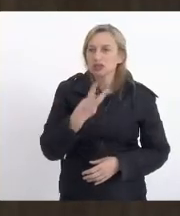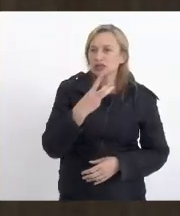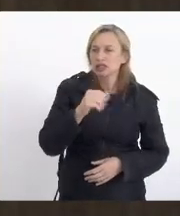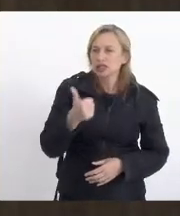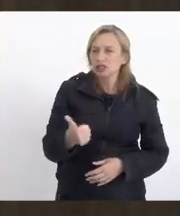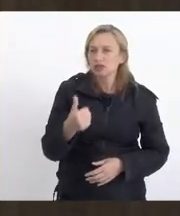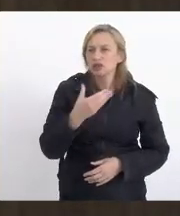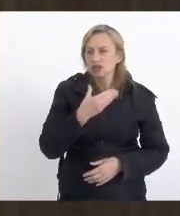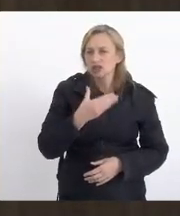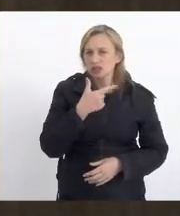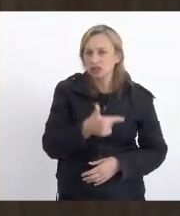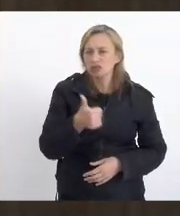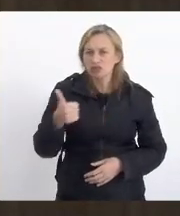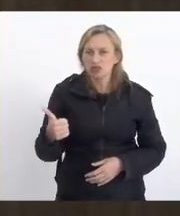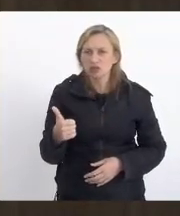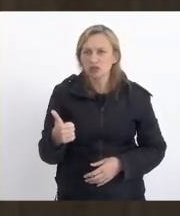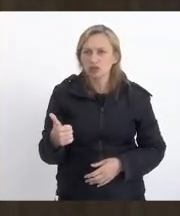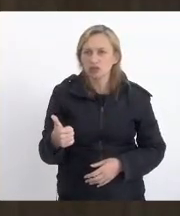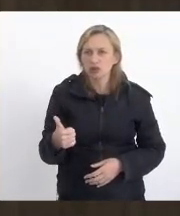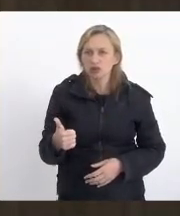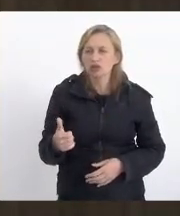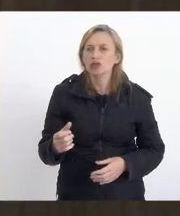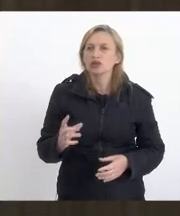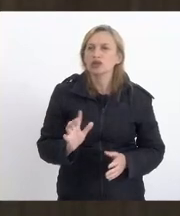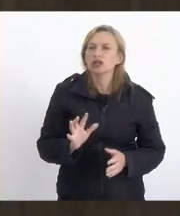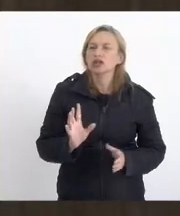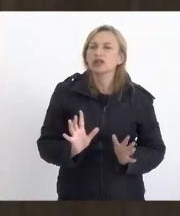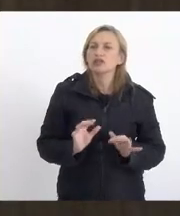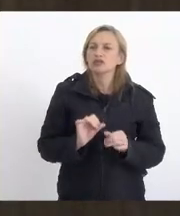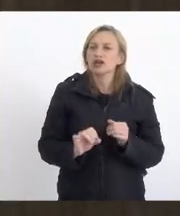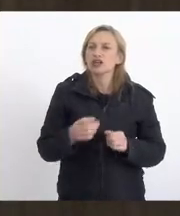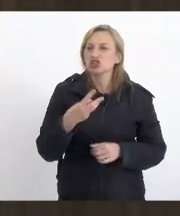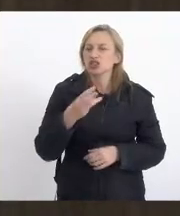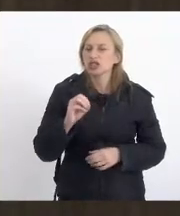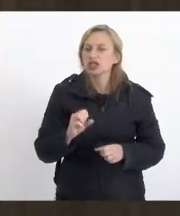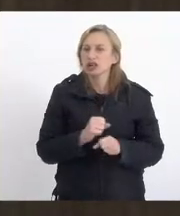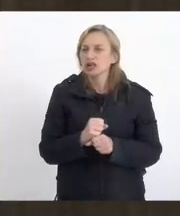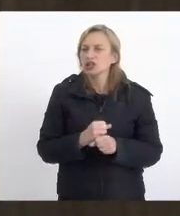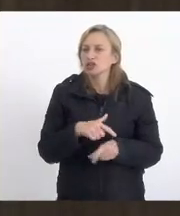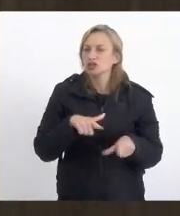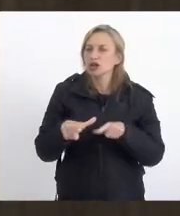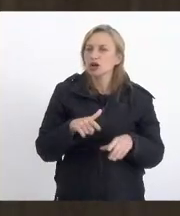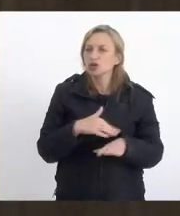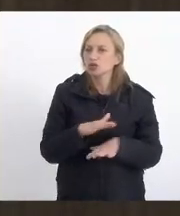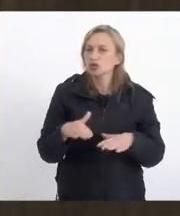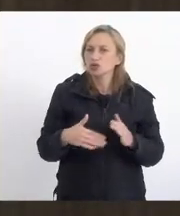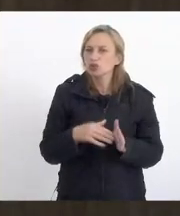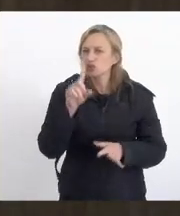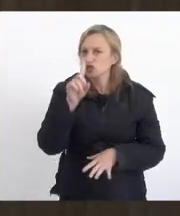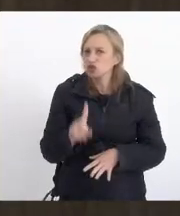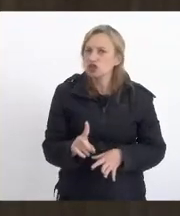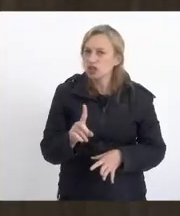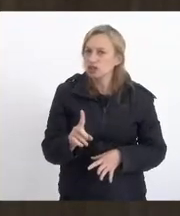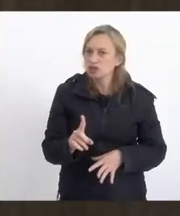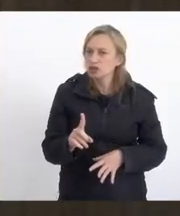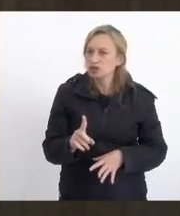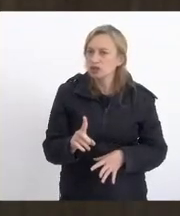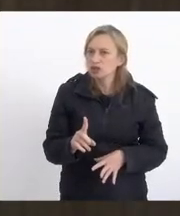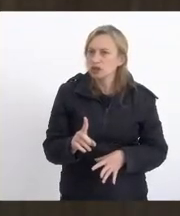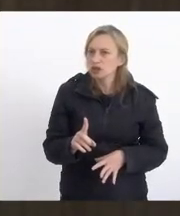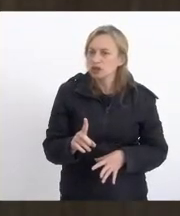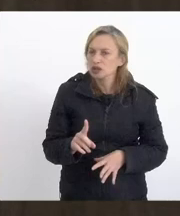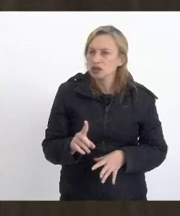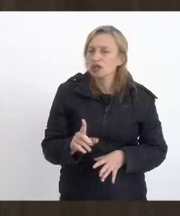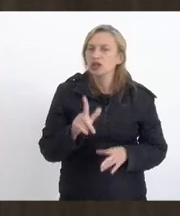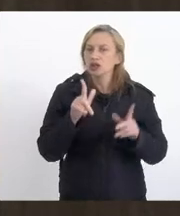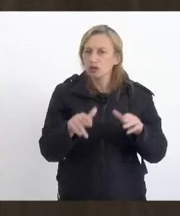31 de dezembro de 2021 completa 30 anos de serviço, quer dizer, todos os seus direitos adquiridos, assim como